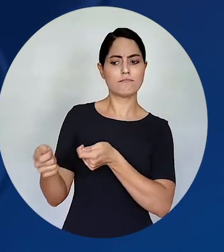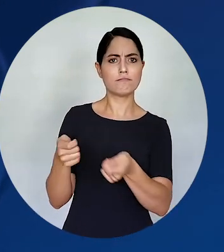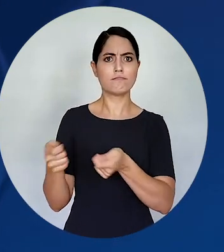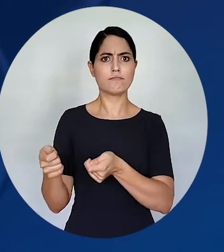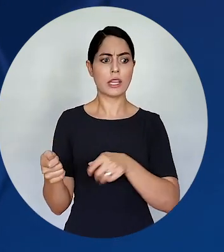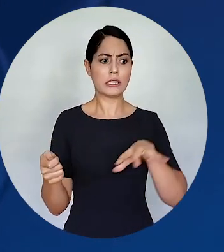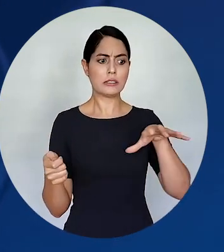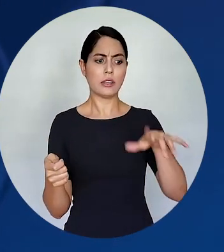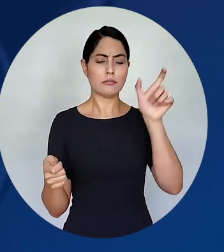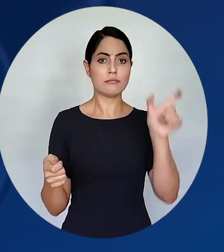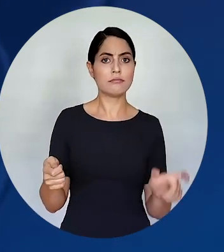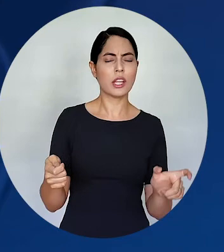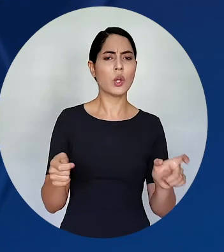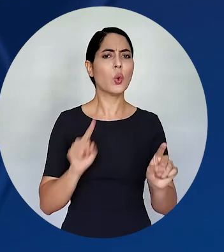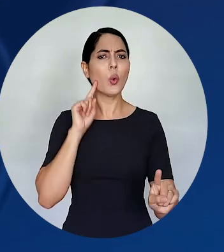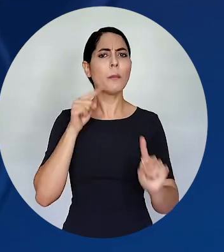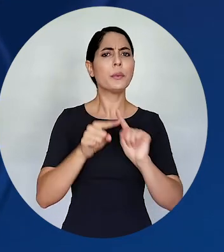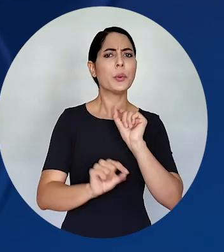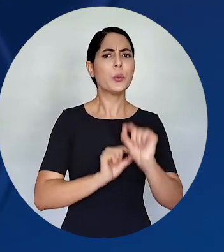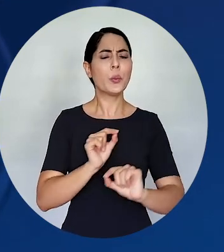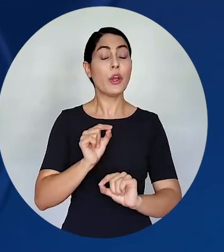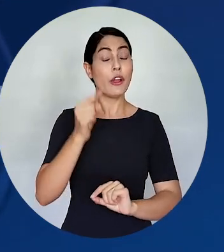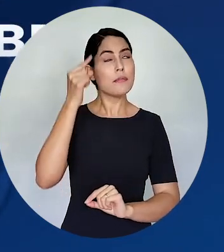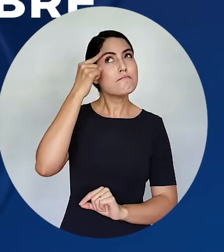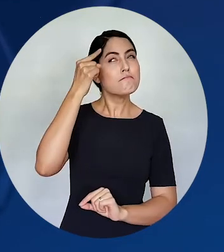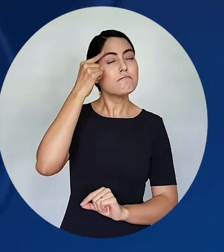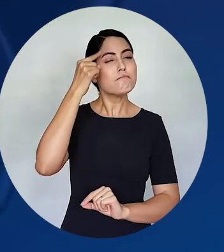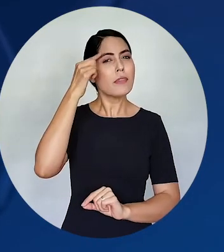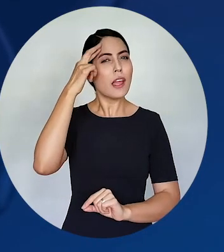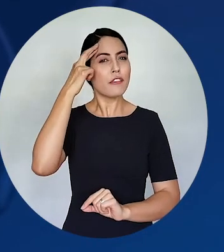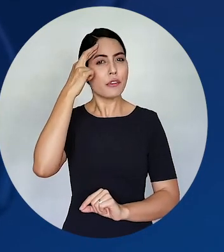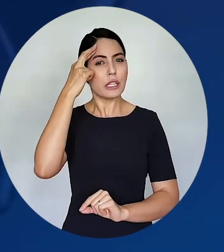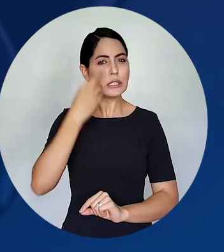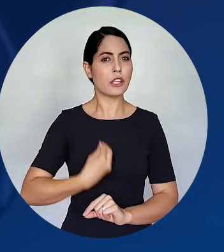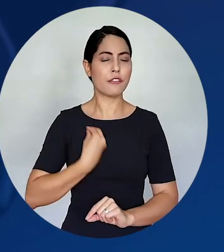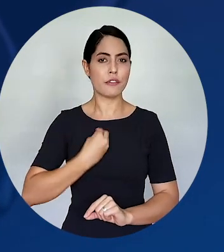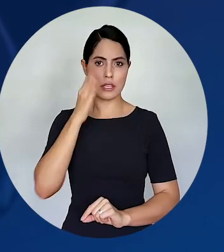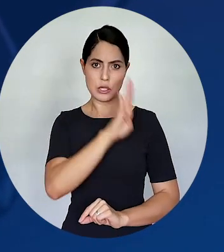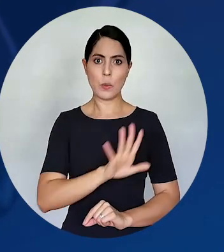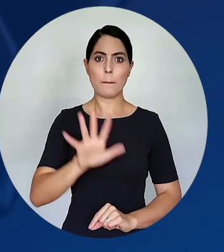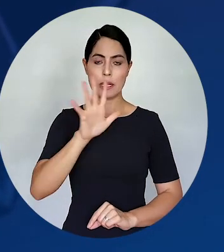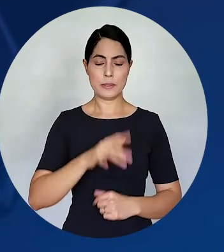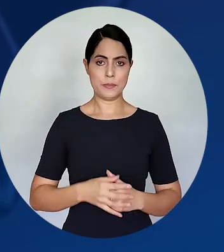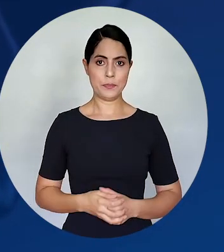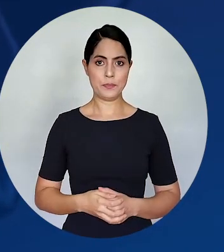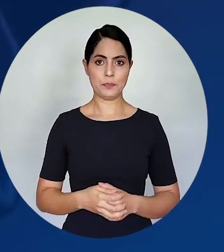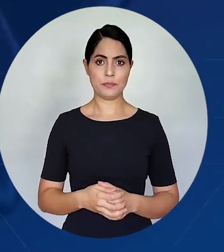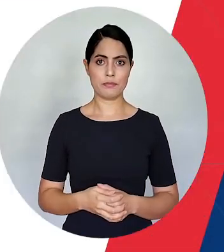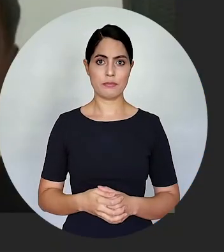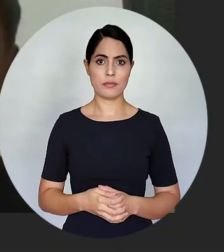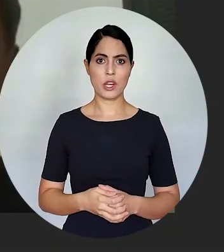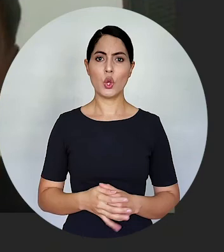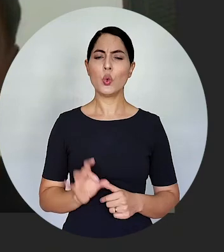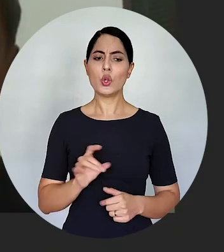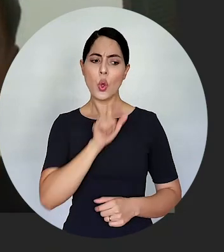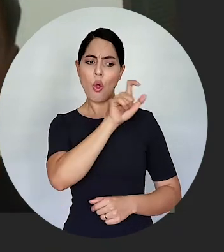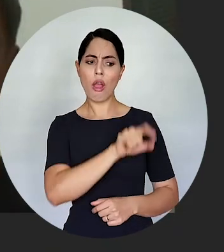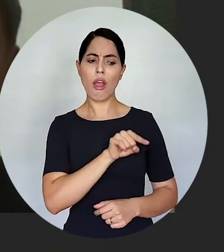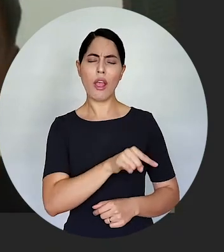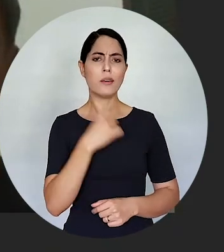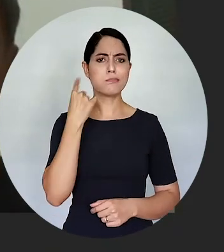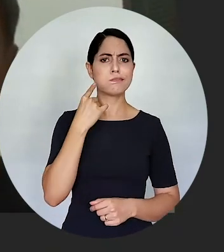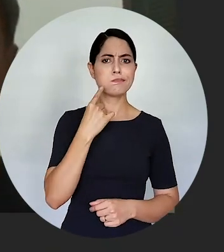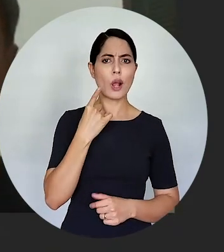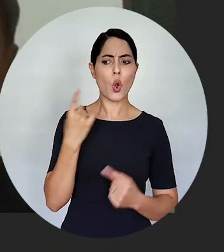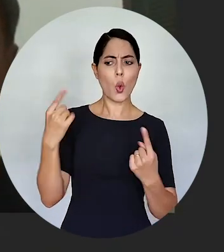controle ao apontar disfuncionalidades e propor uma reflexão sobre a realidade brasileira. Não é o olhar